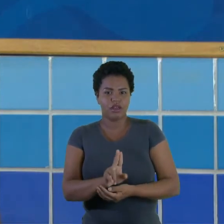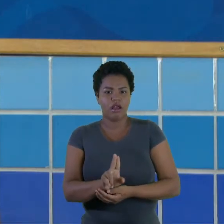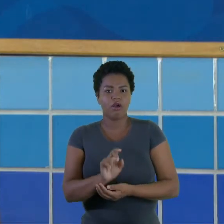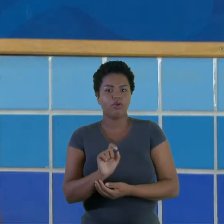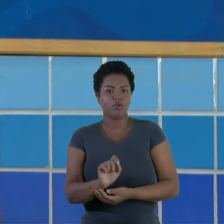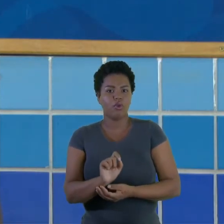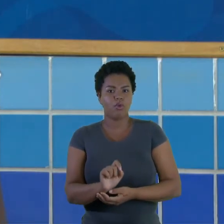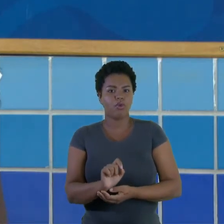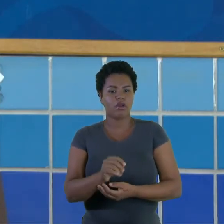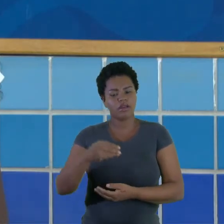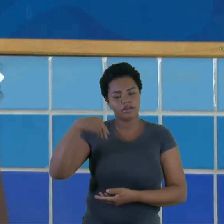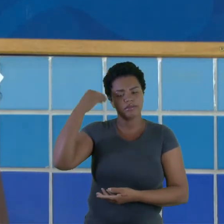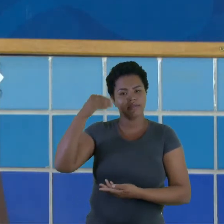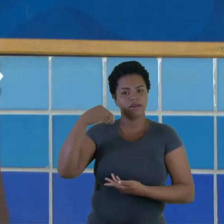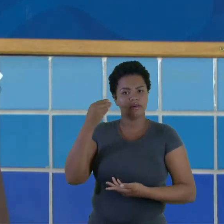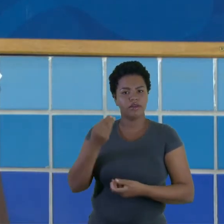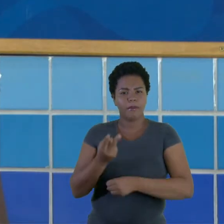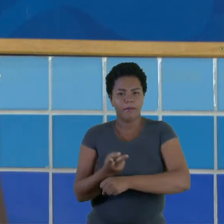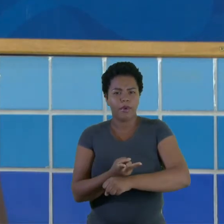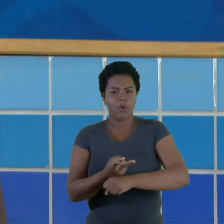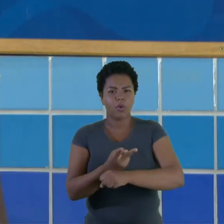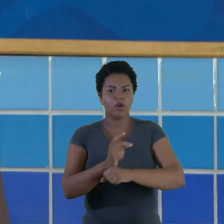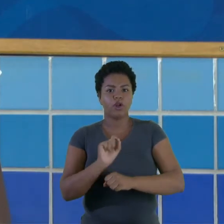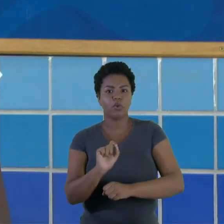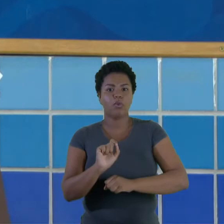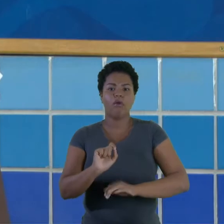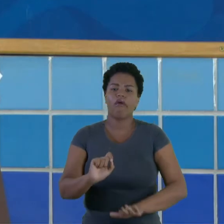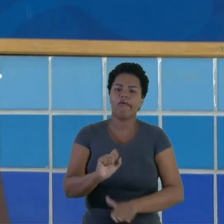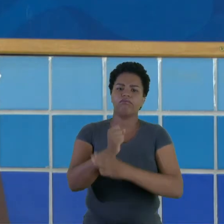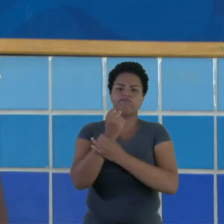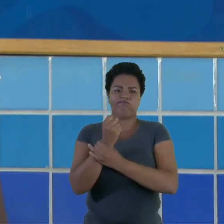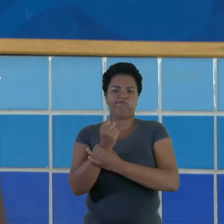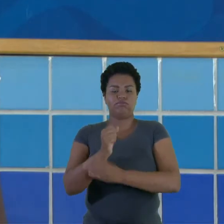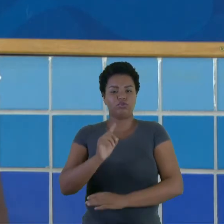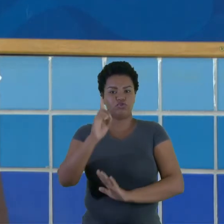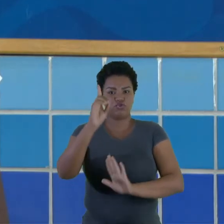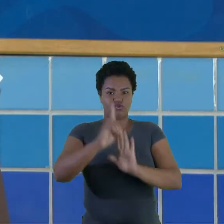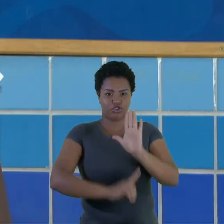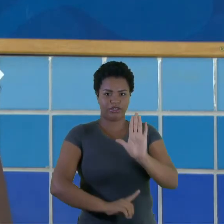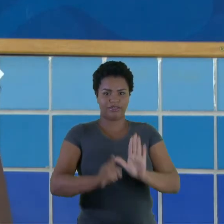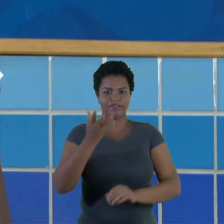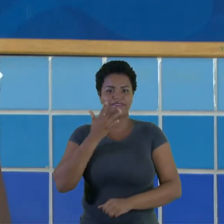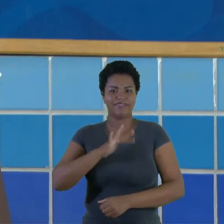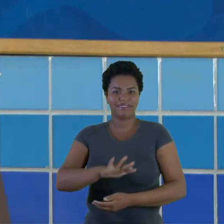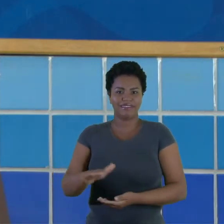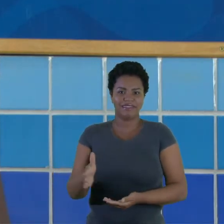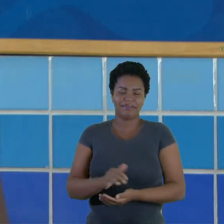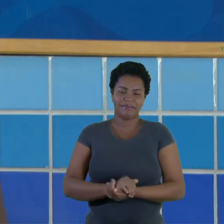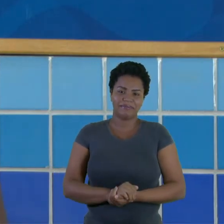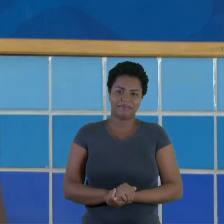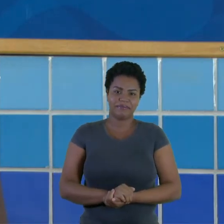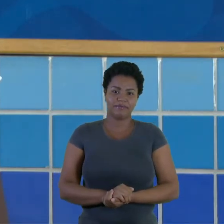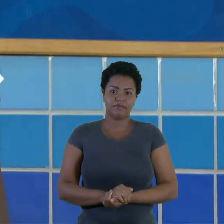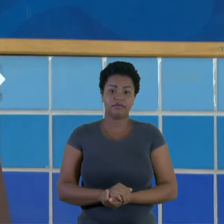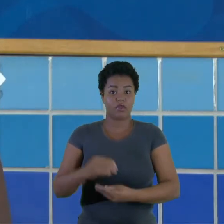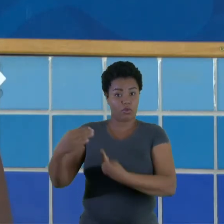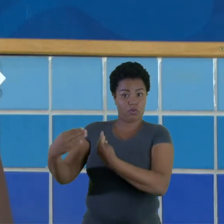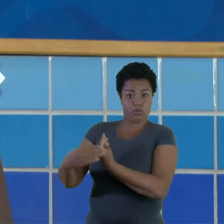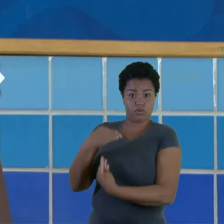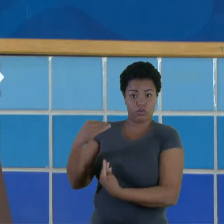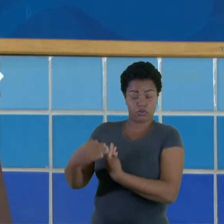Campos de experiências buscando assegurar o direito das Crianças conforme nos orienta